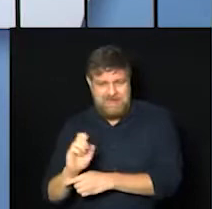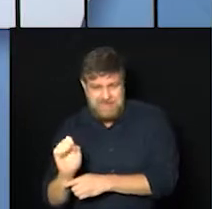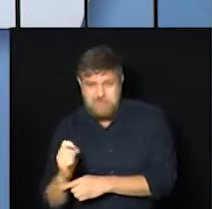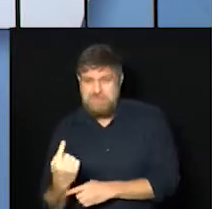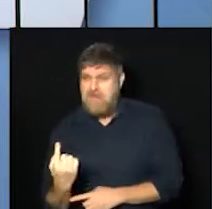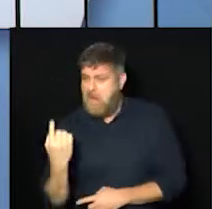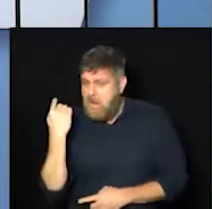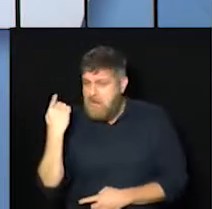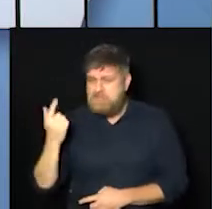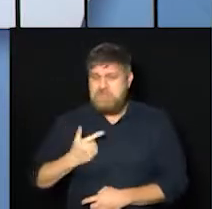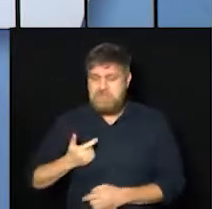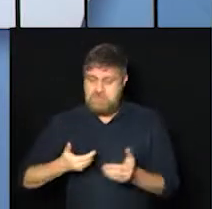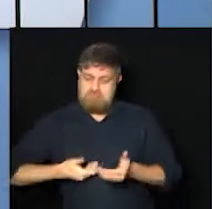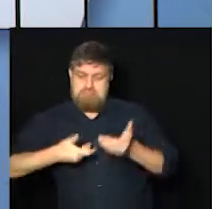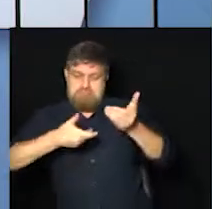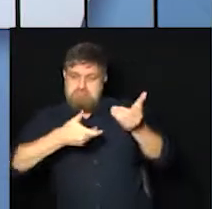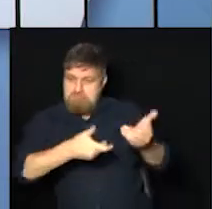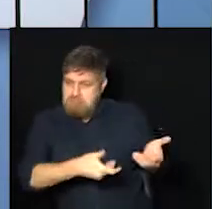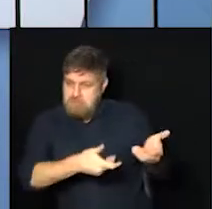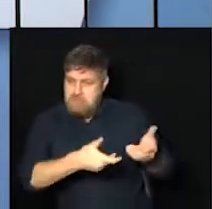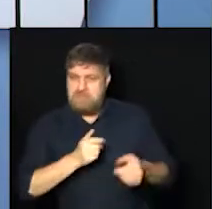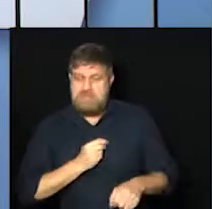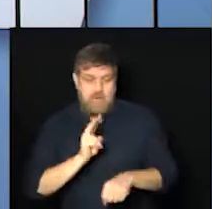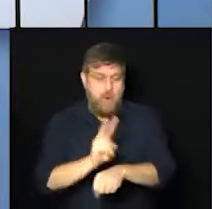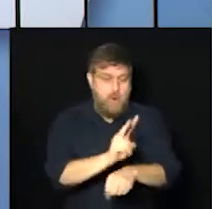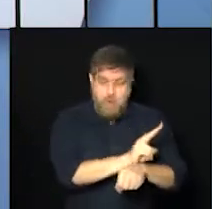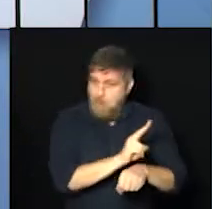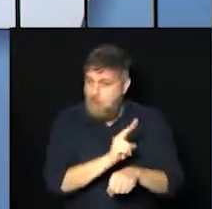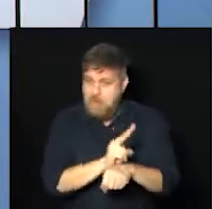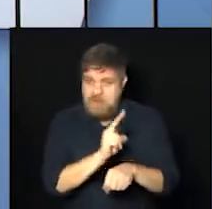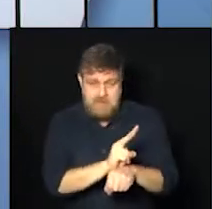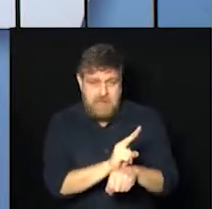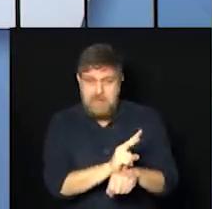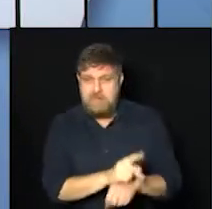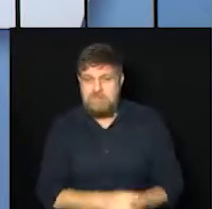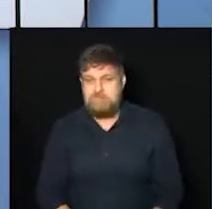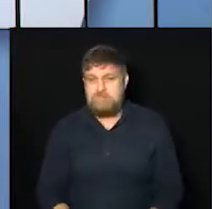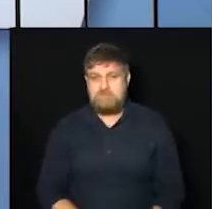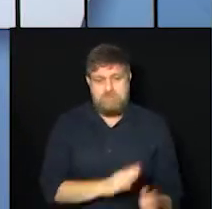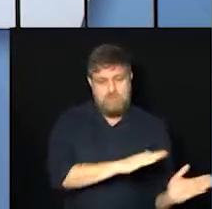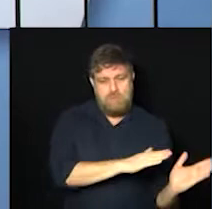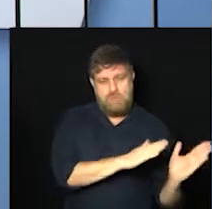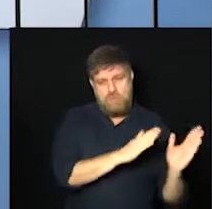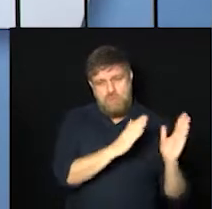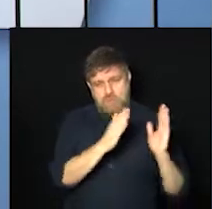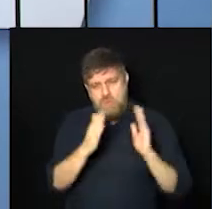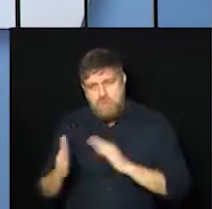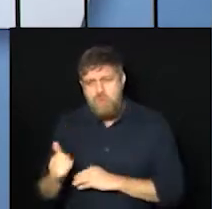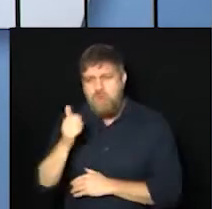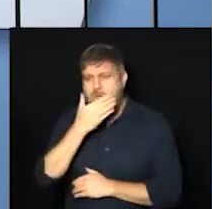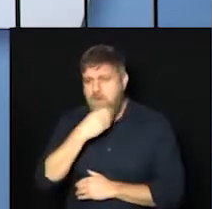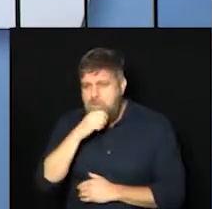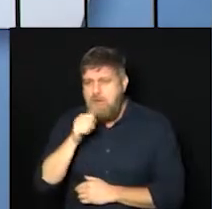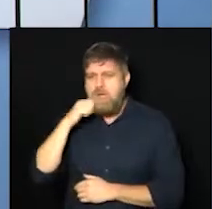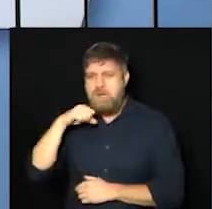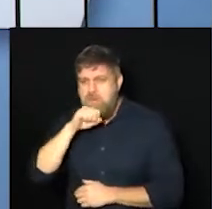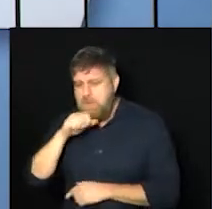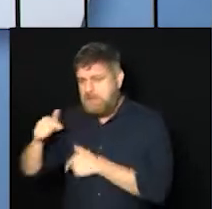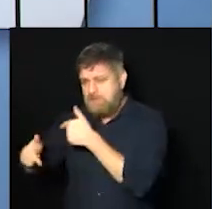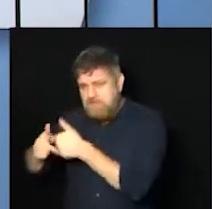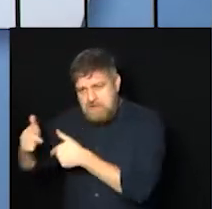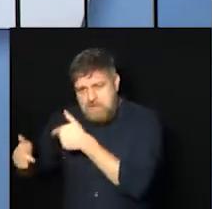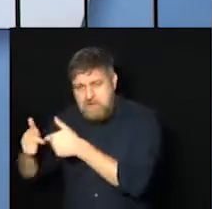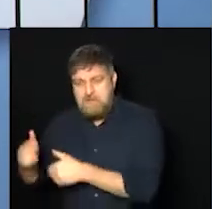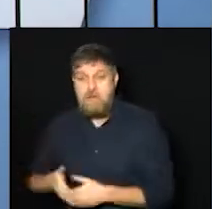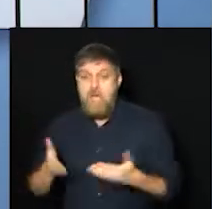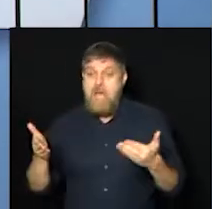em que a criança era deixada para ser olhada, digamos assim, durante o período em que os pais ou responsáveis estavam